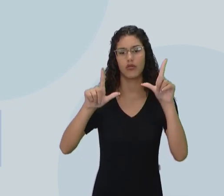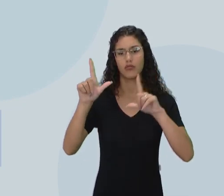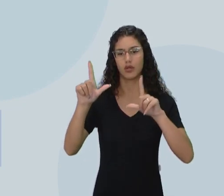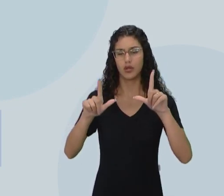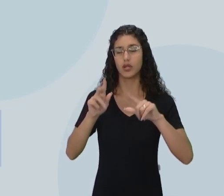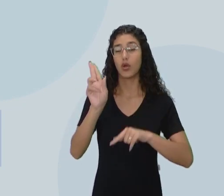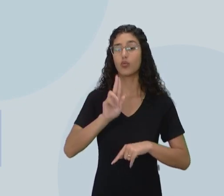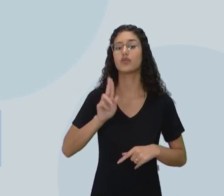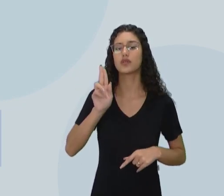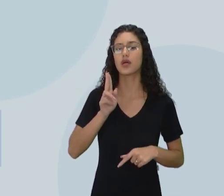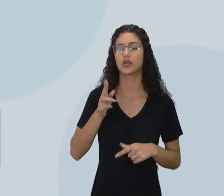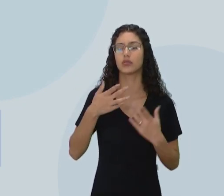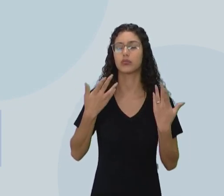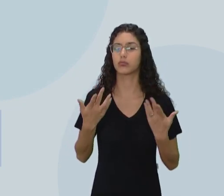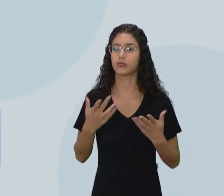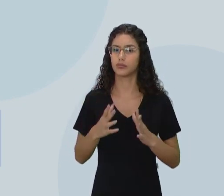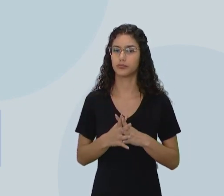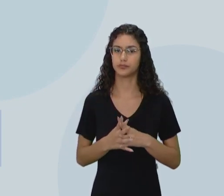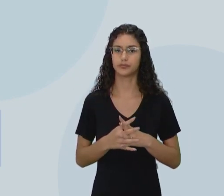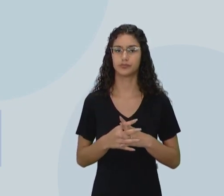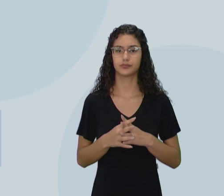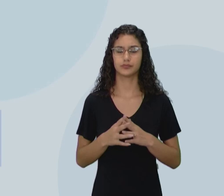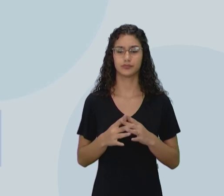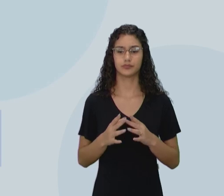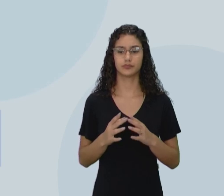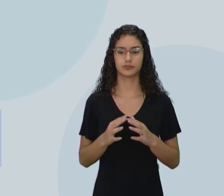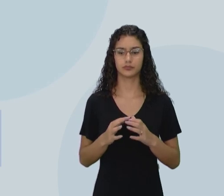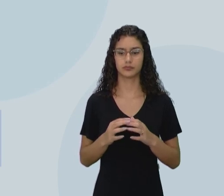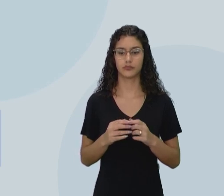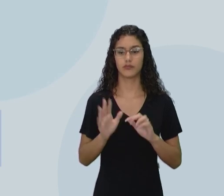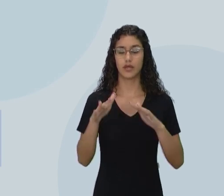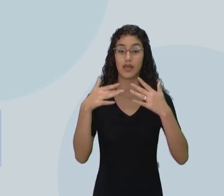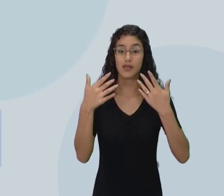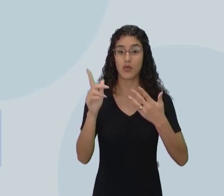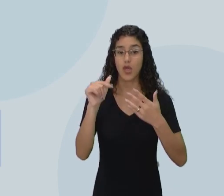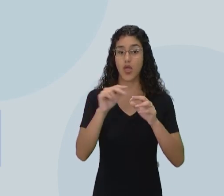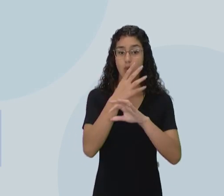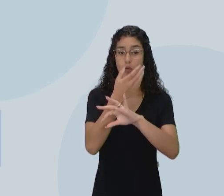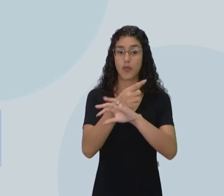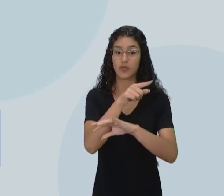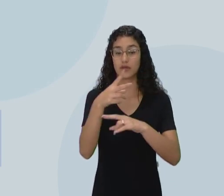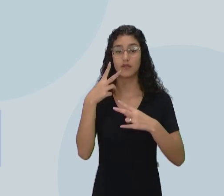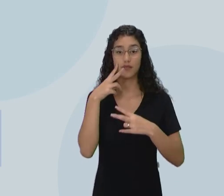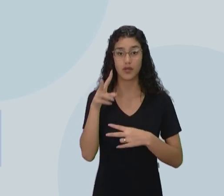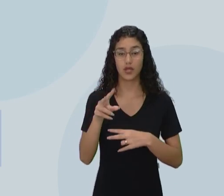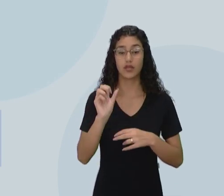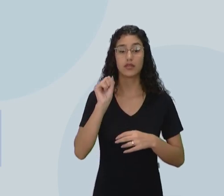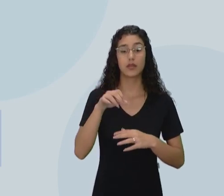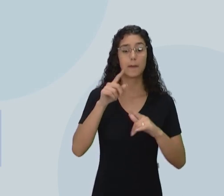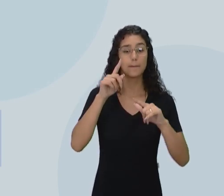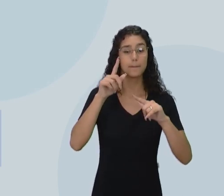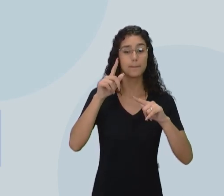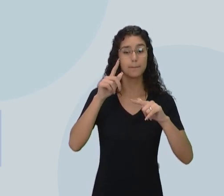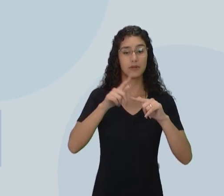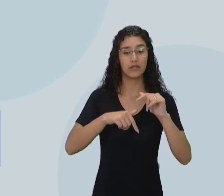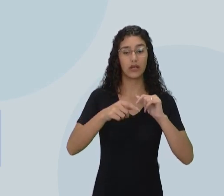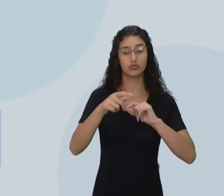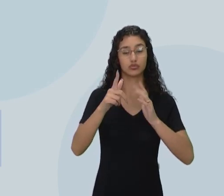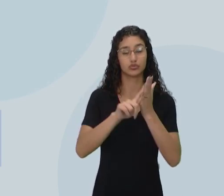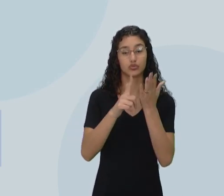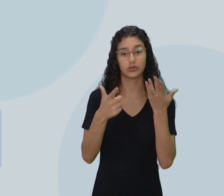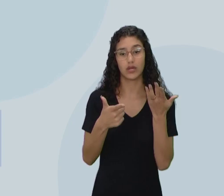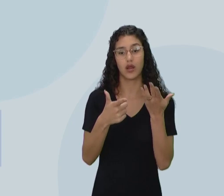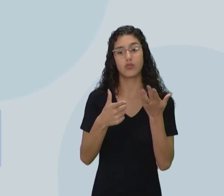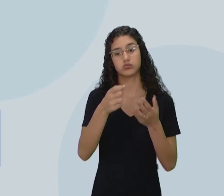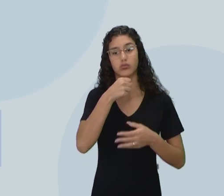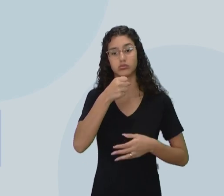TV, está sendo analisado pelo observatório, tá? Então, é o conteúdo que você vai verificar. Se é uma matéria de jornal, se é uma reportagem online, se é um